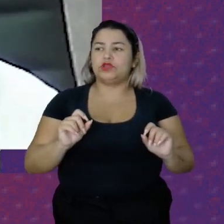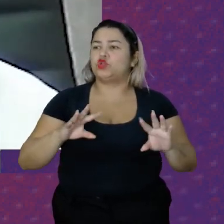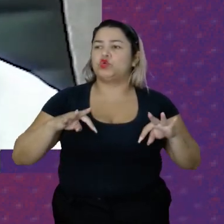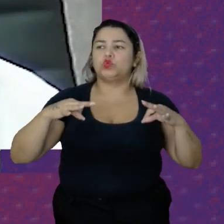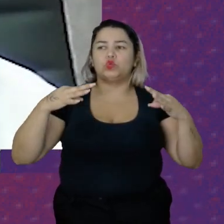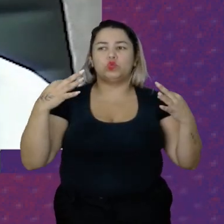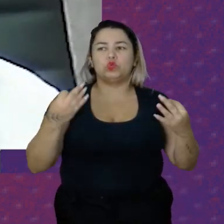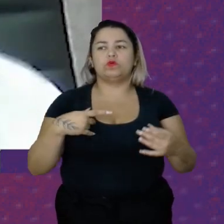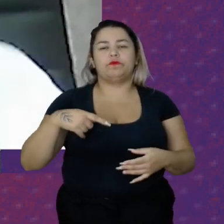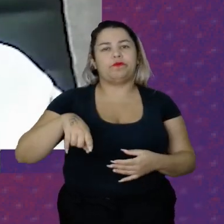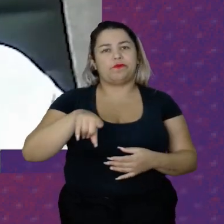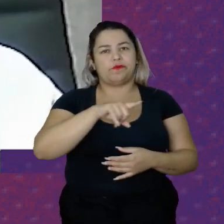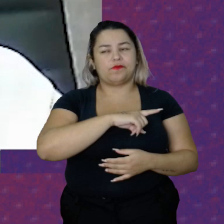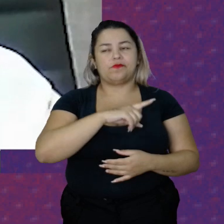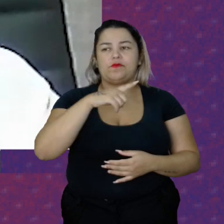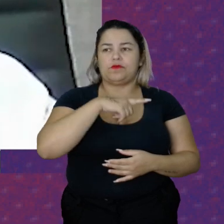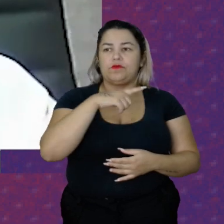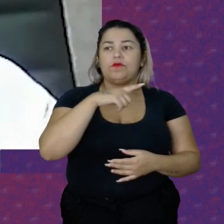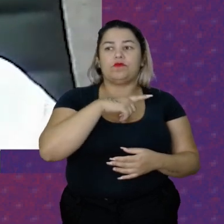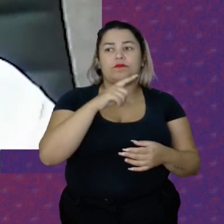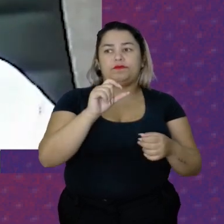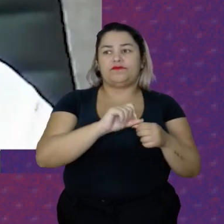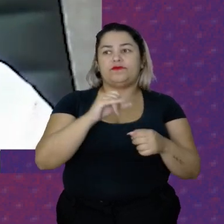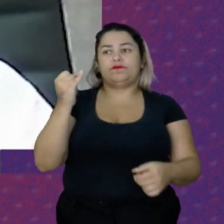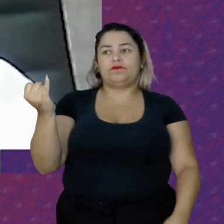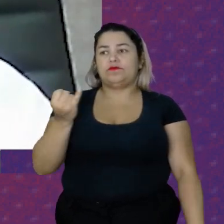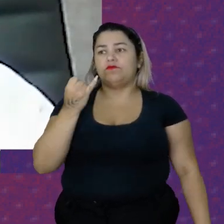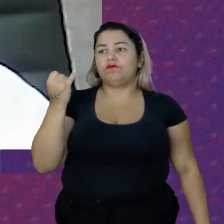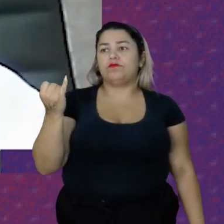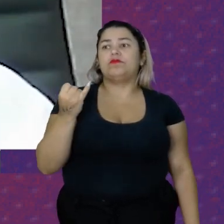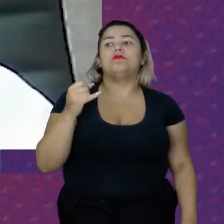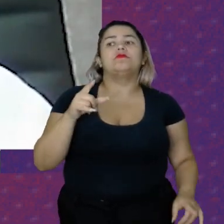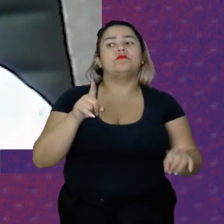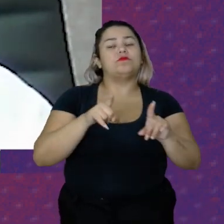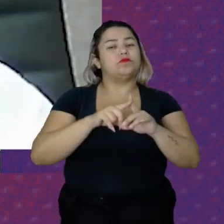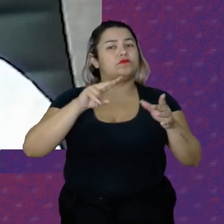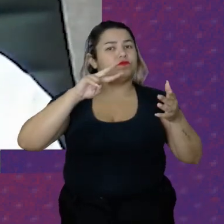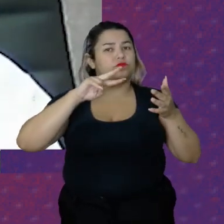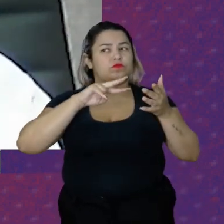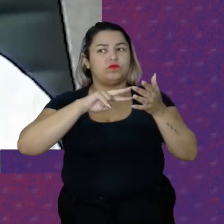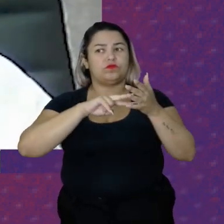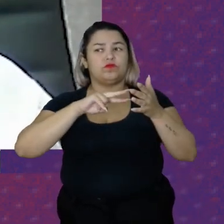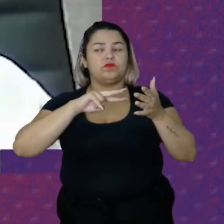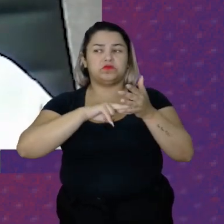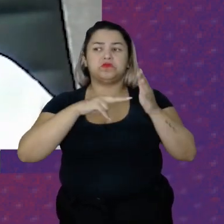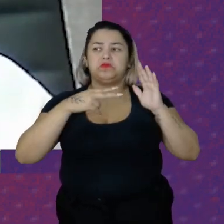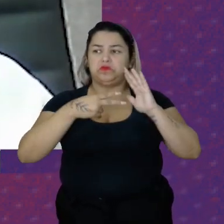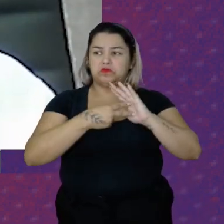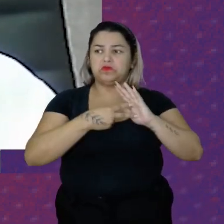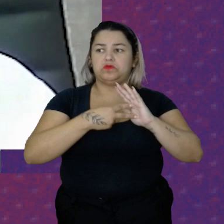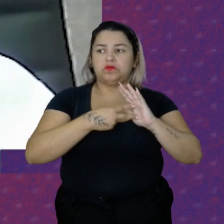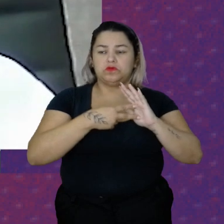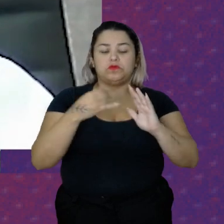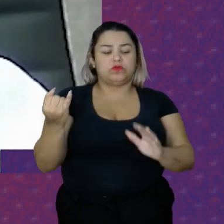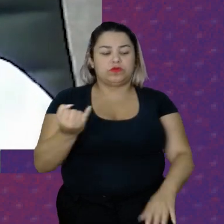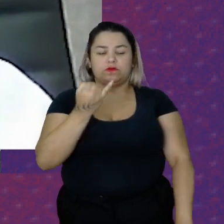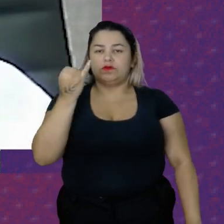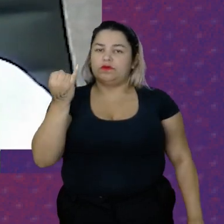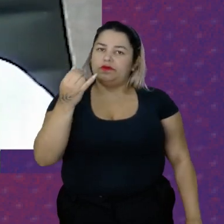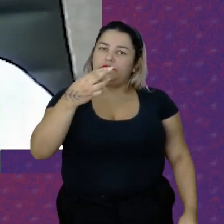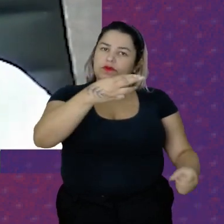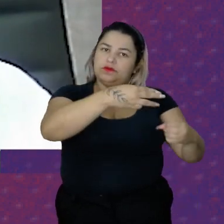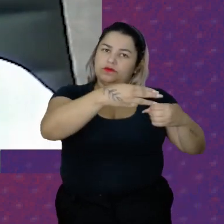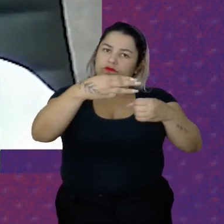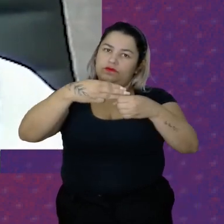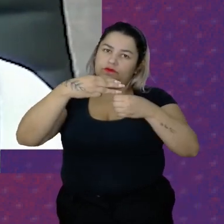o que nós temos e que fizemos de importância, de muito significativo em nosso município